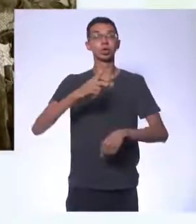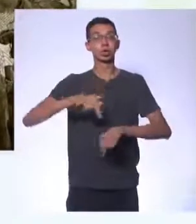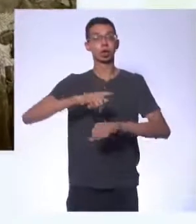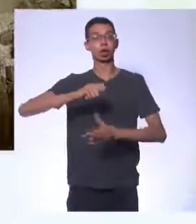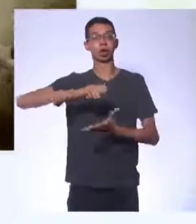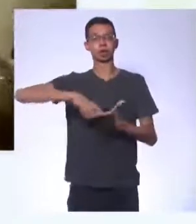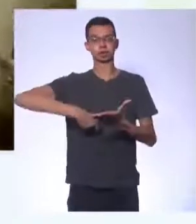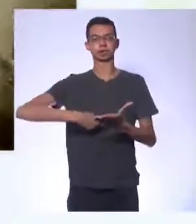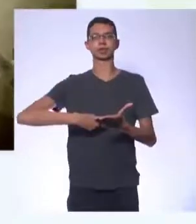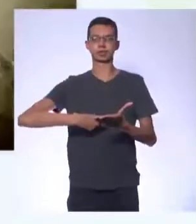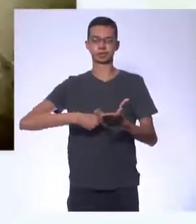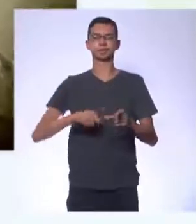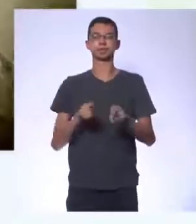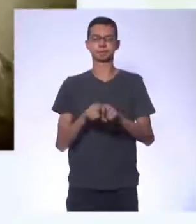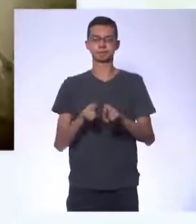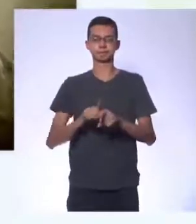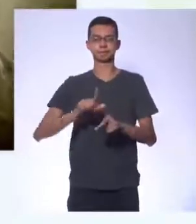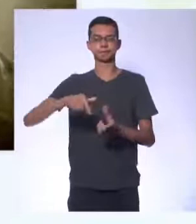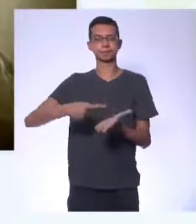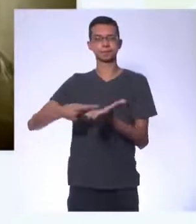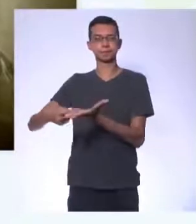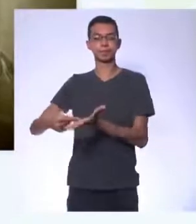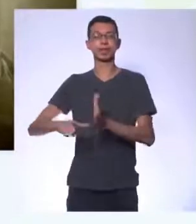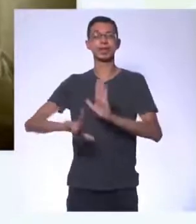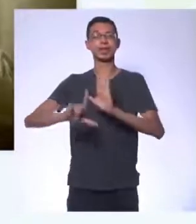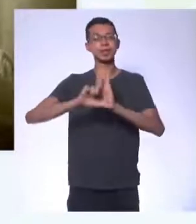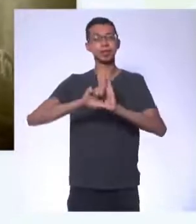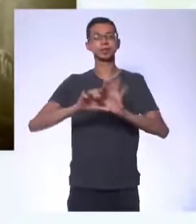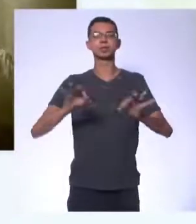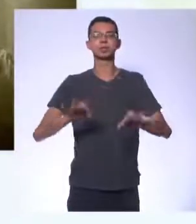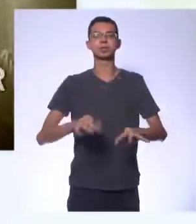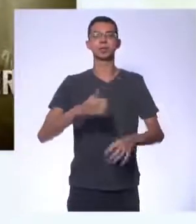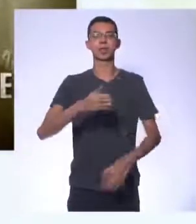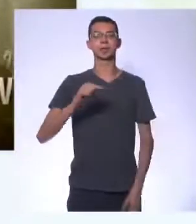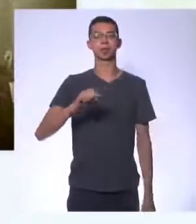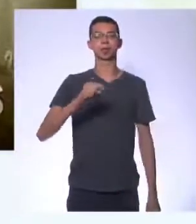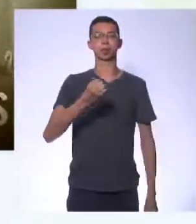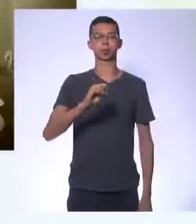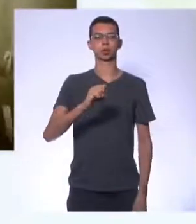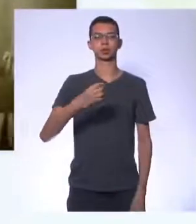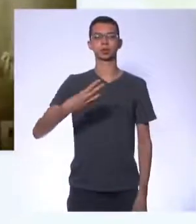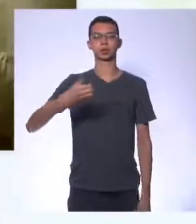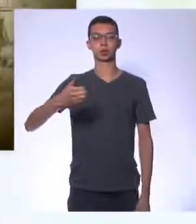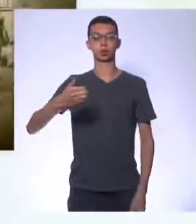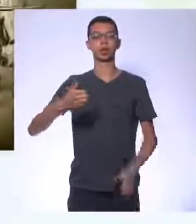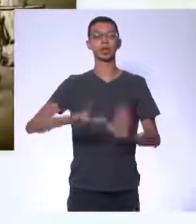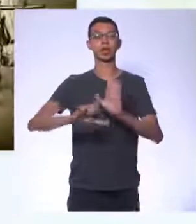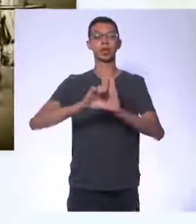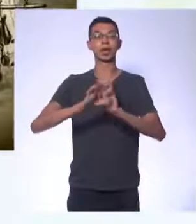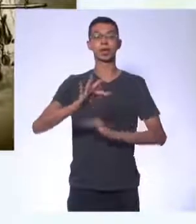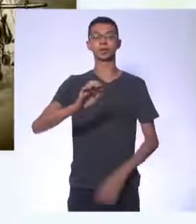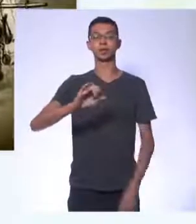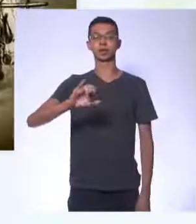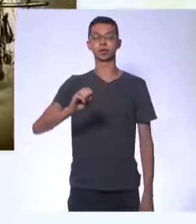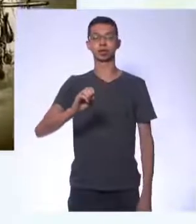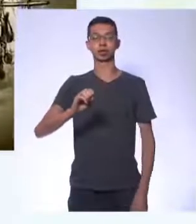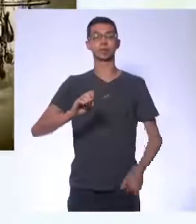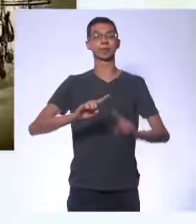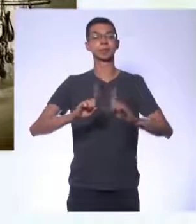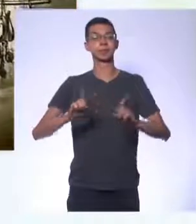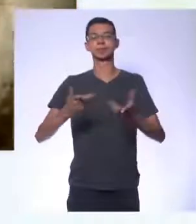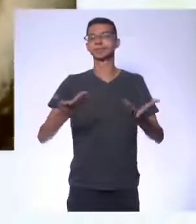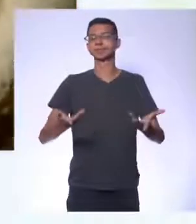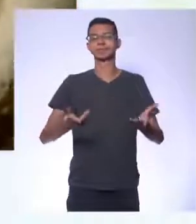previsão. A lei correspondente vem em 1831 e fica conhecida como Lei Feijó, mas acaba virando letra